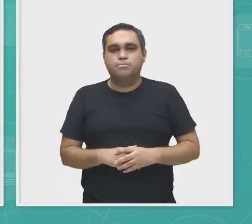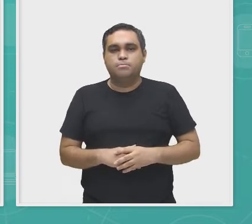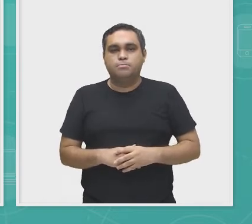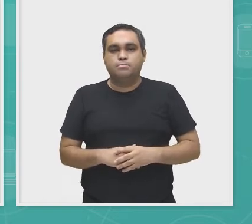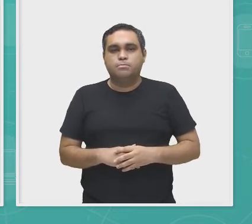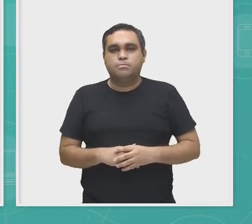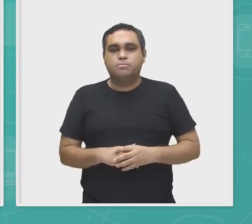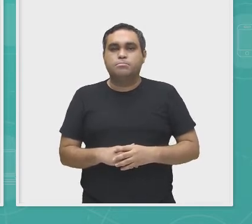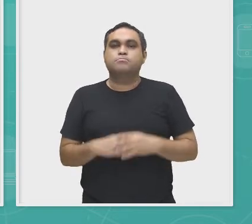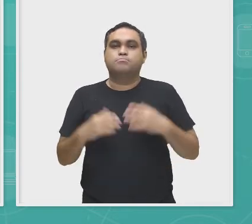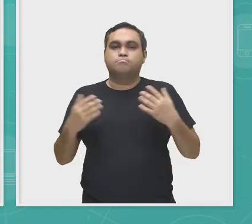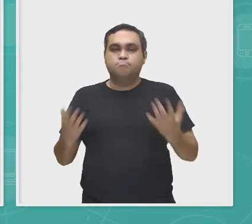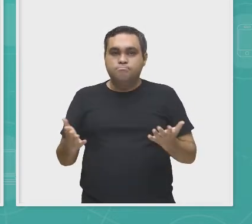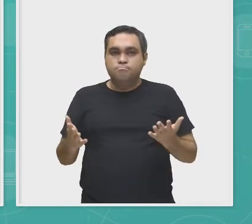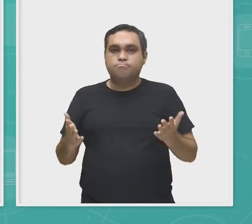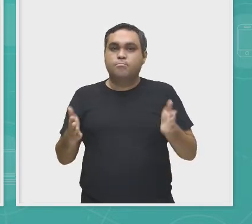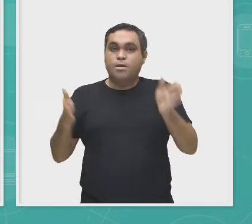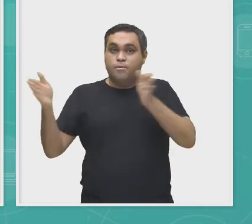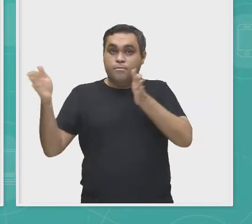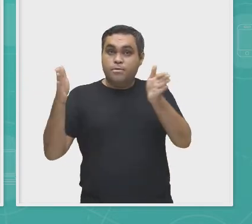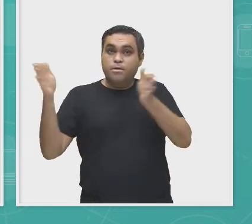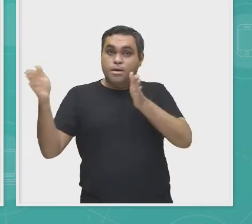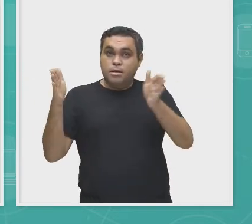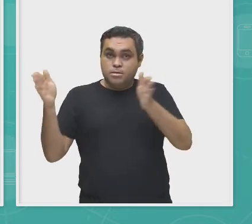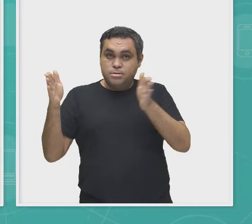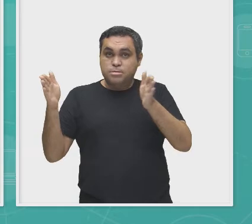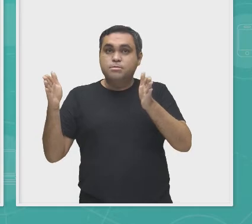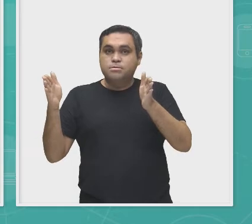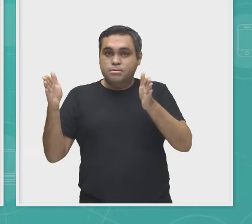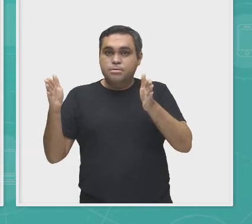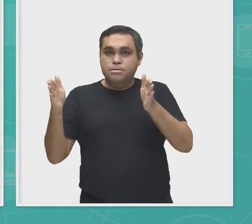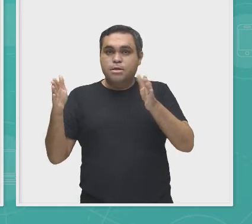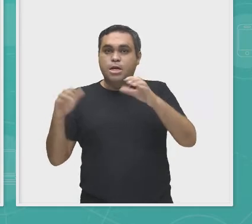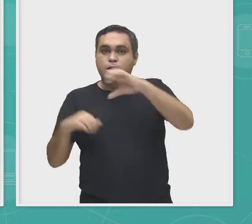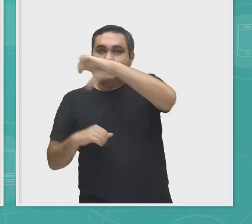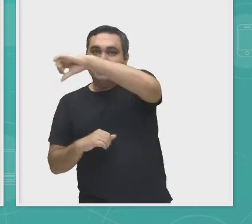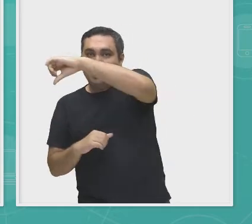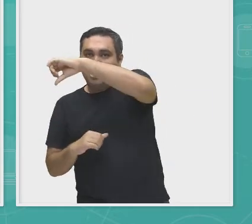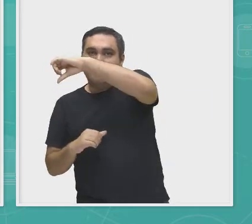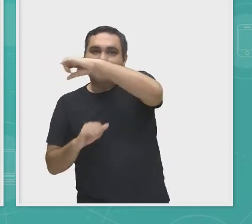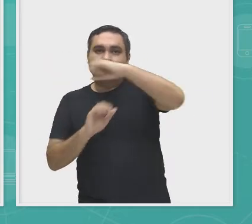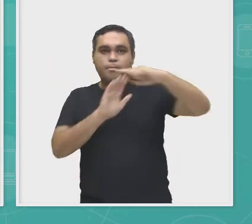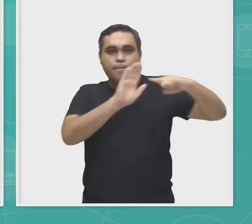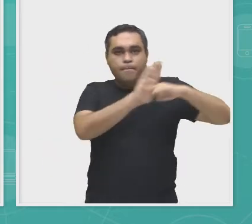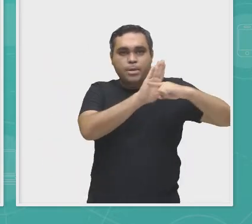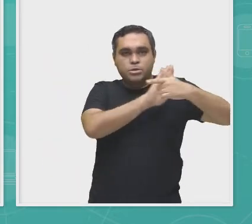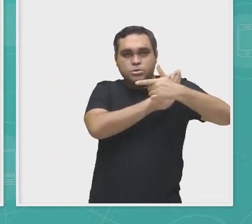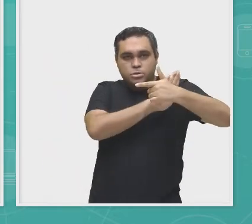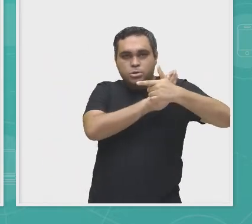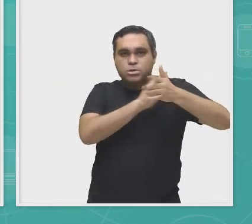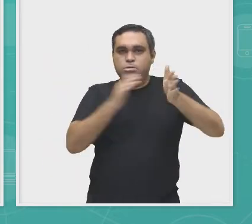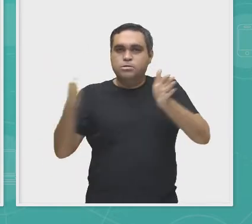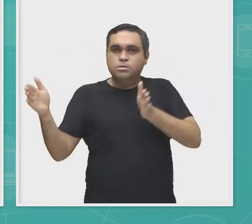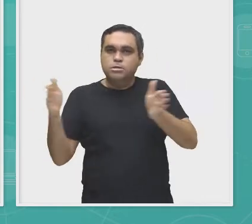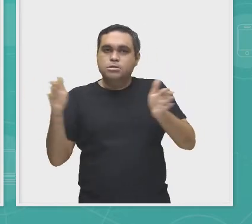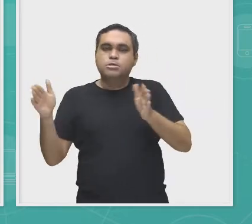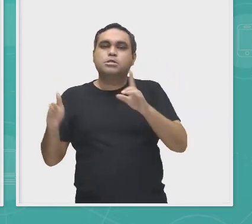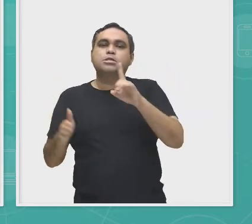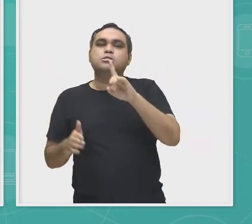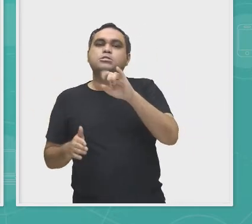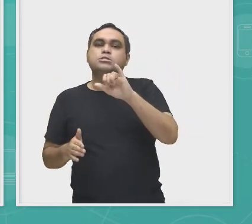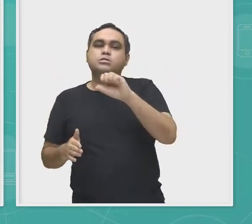na nossa escala, essa variação aqui é que vai ser dada pela distância que se encontra as